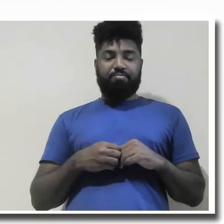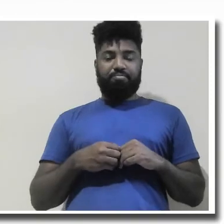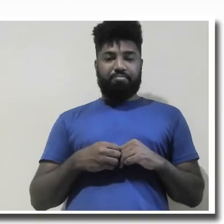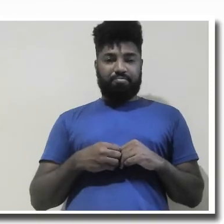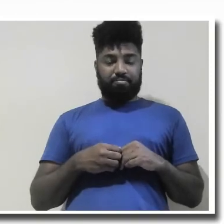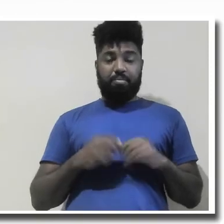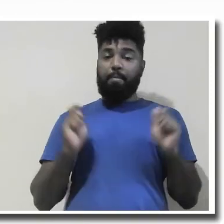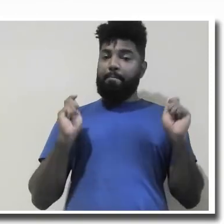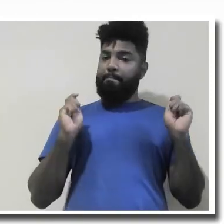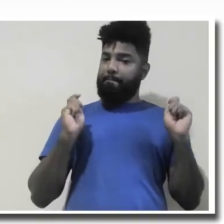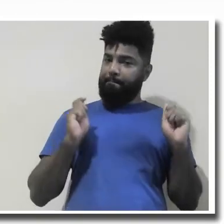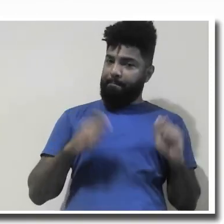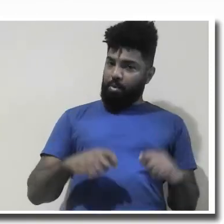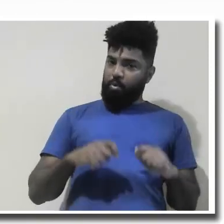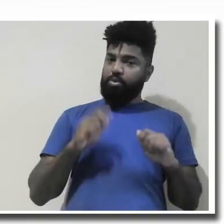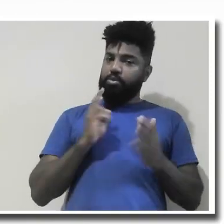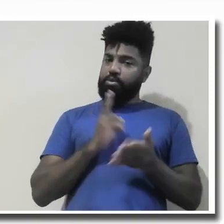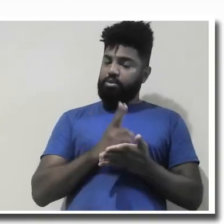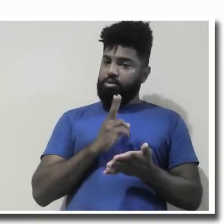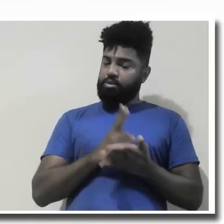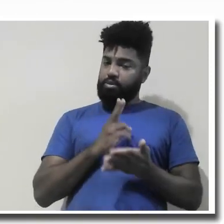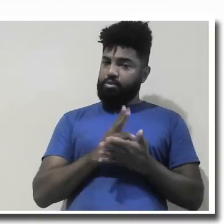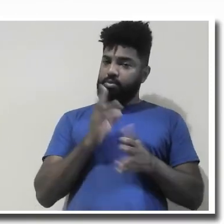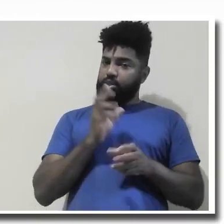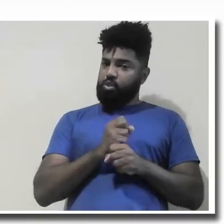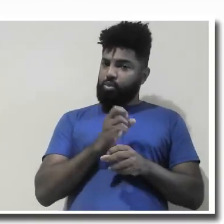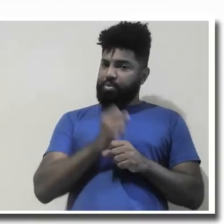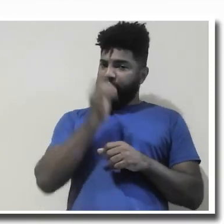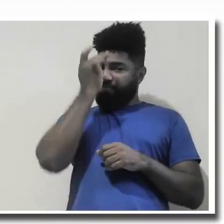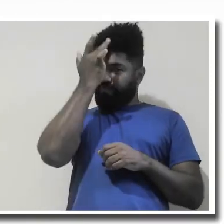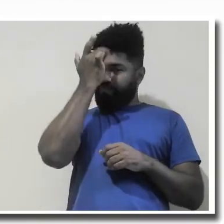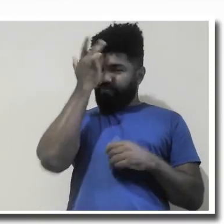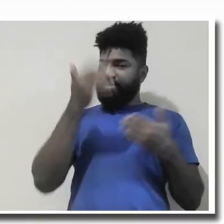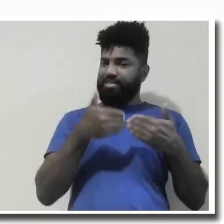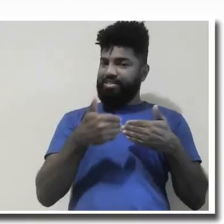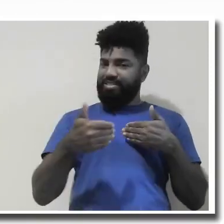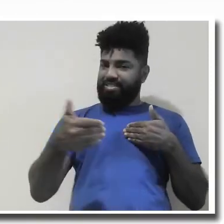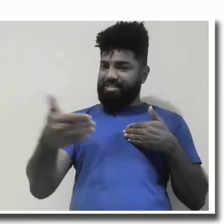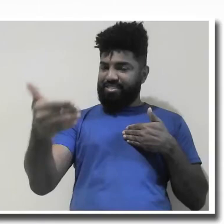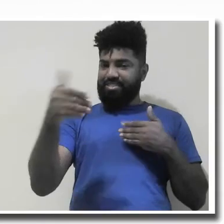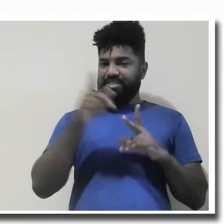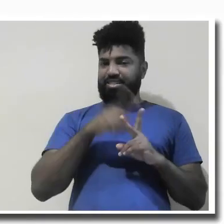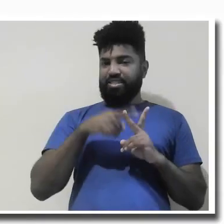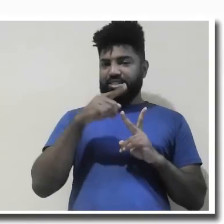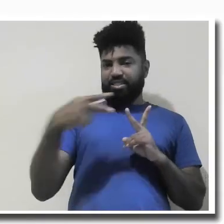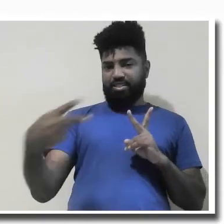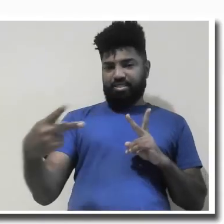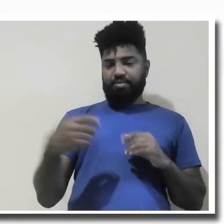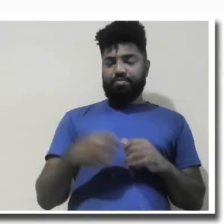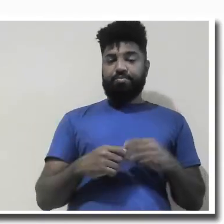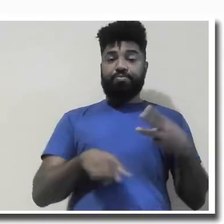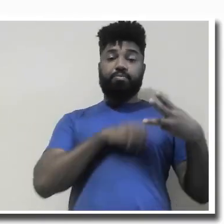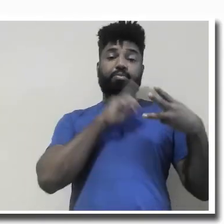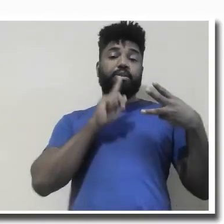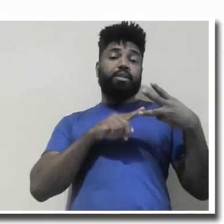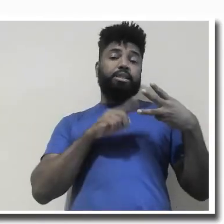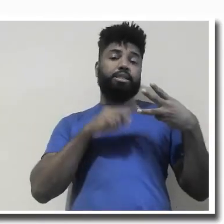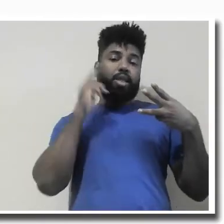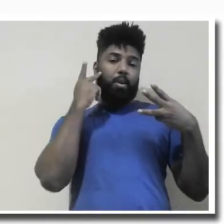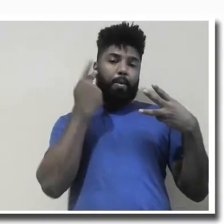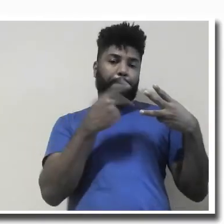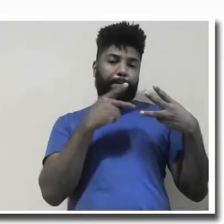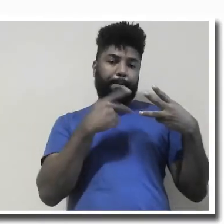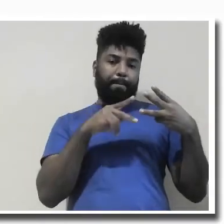e podemos utilizá-la para facilitar cálculos de radiciação. Como terceira propriedade da radiciação, temos que